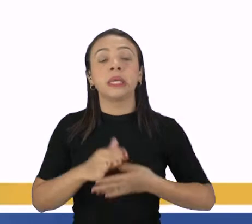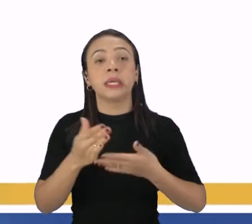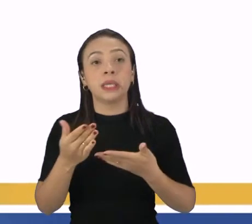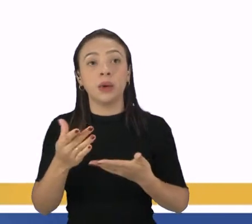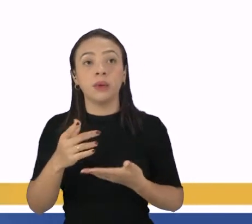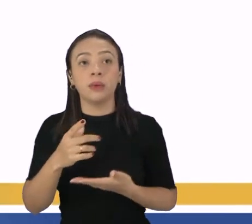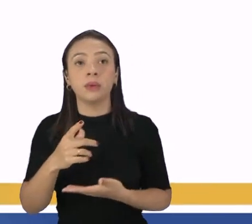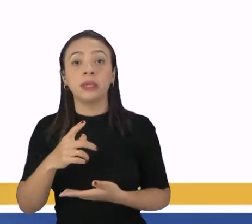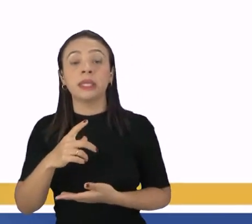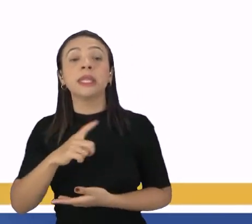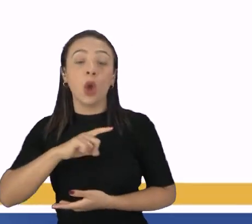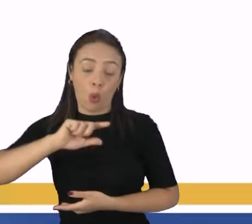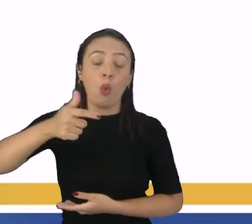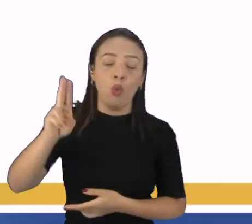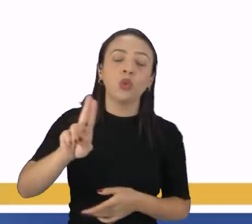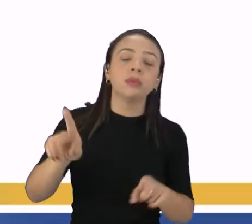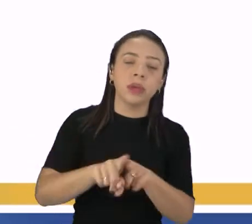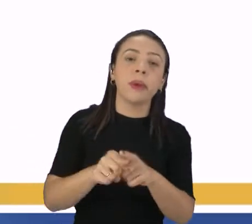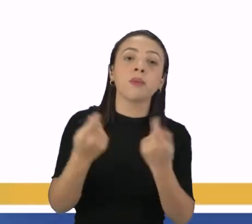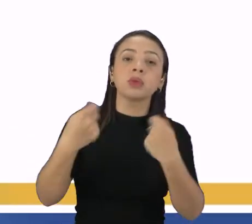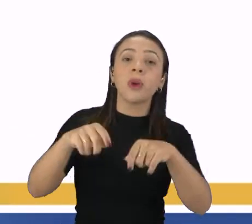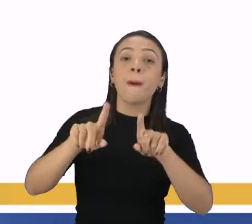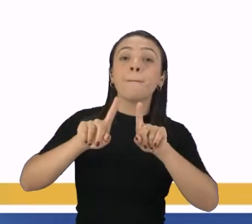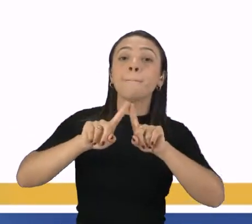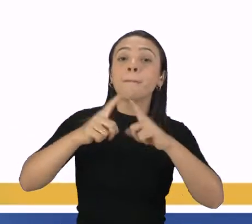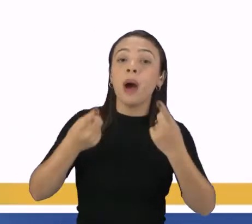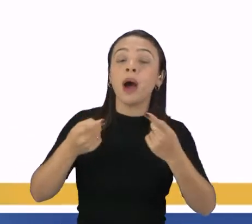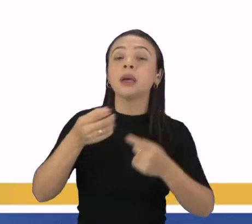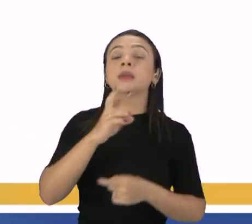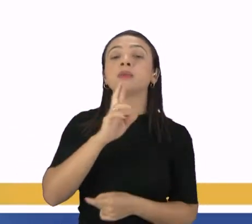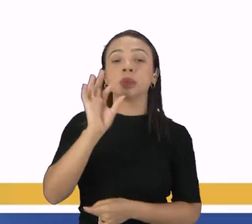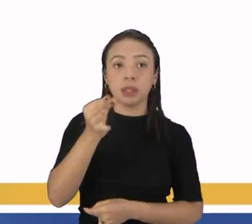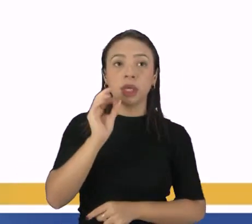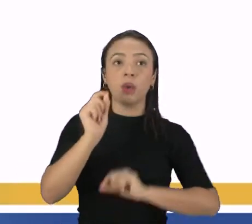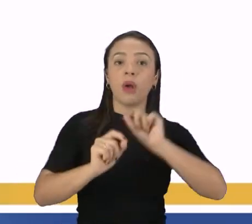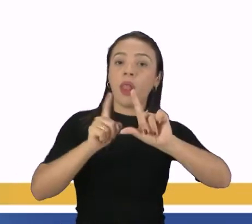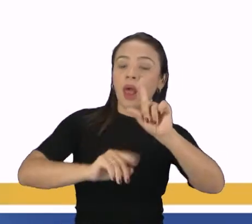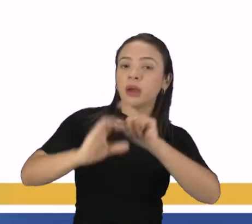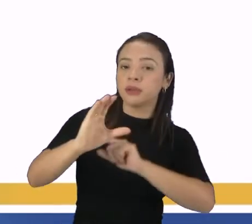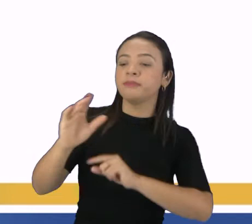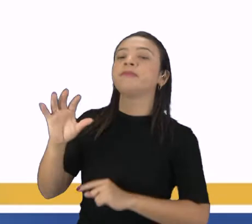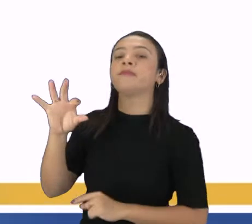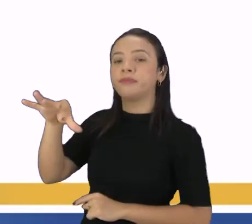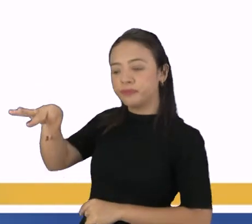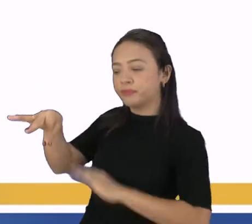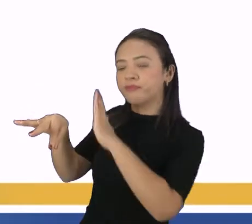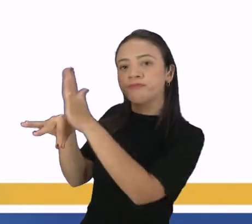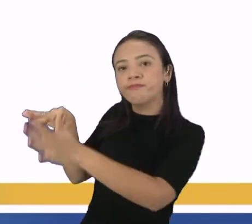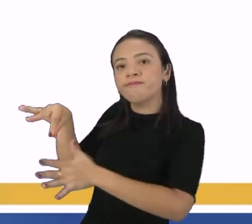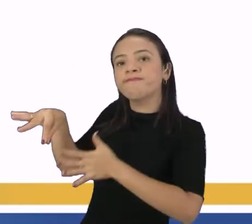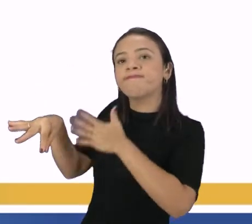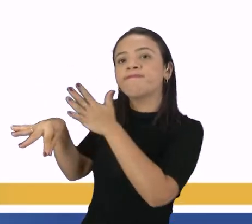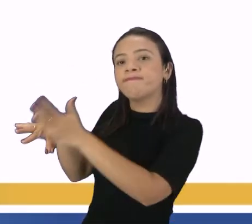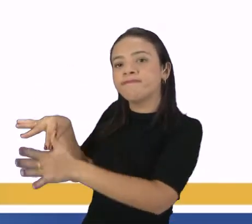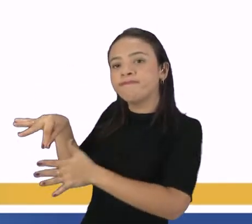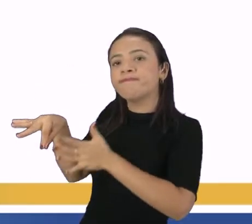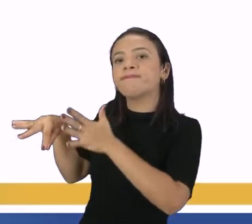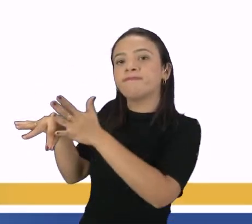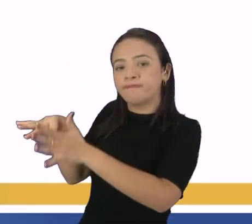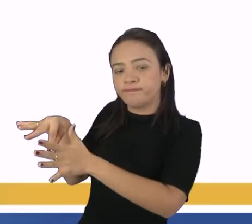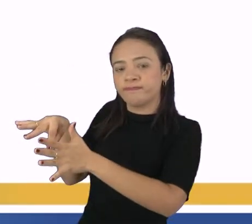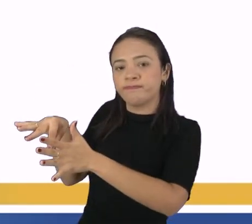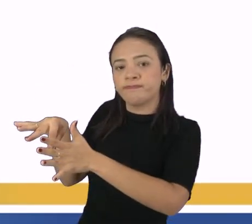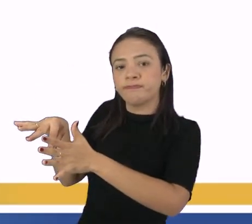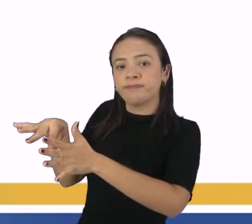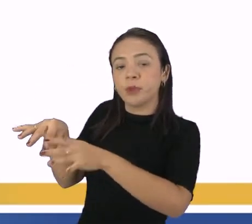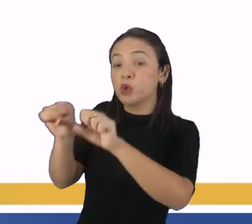não tem a opção pudendo feminino, vocês vão marcar, a resposta correta é a letra C, Vulva, tá? É a parte externa do